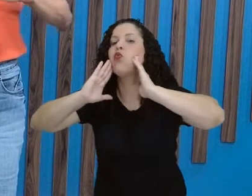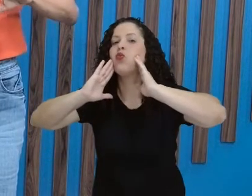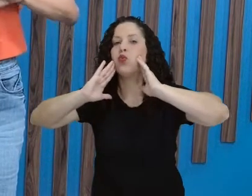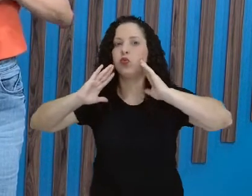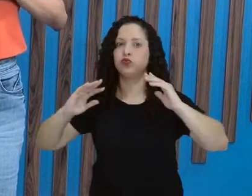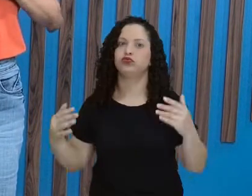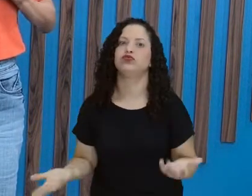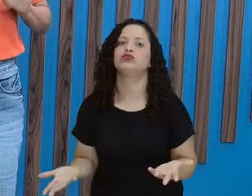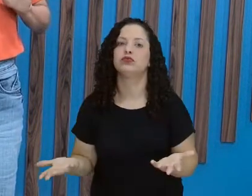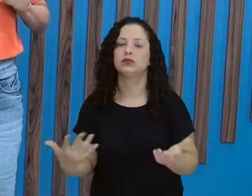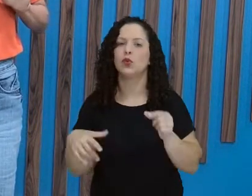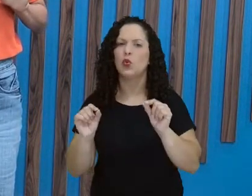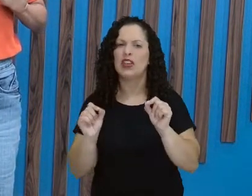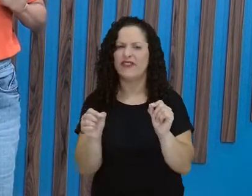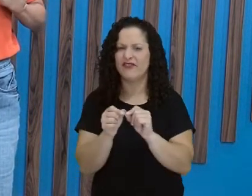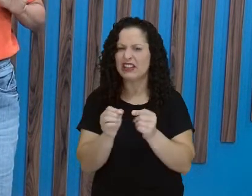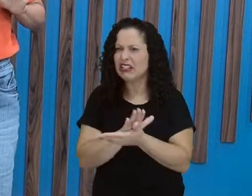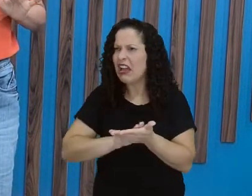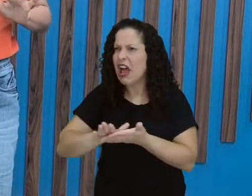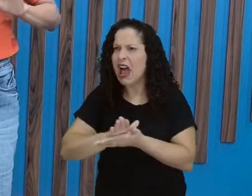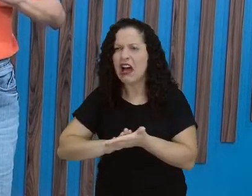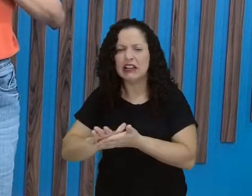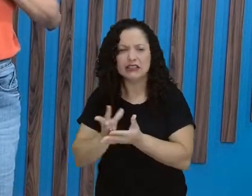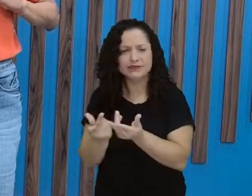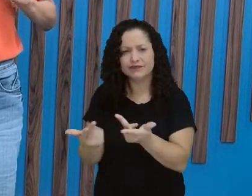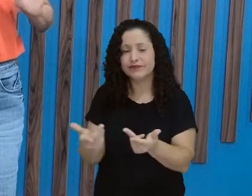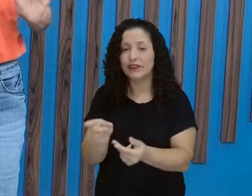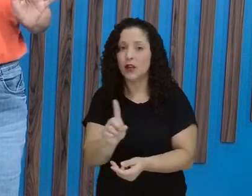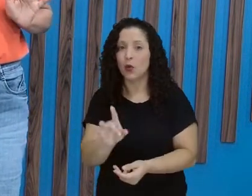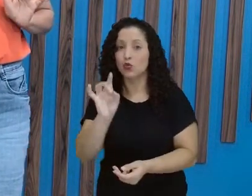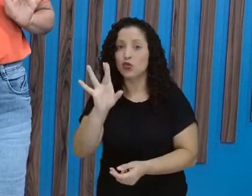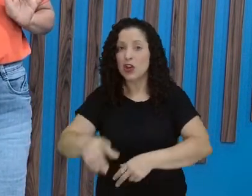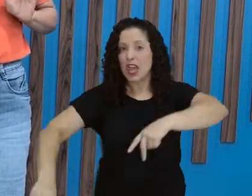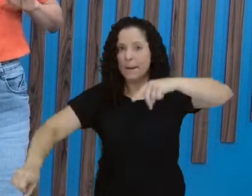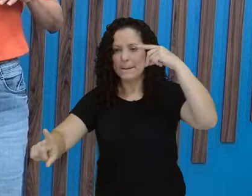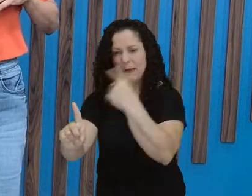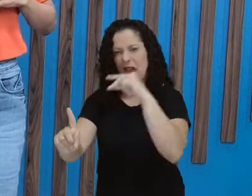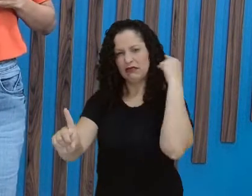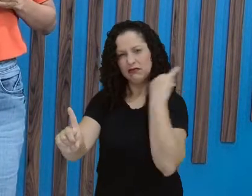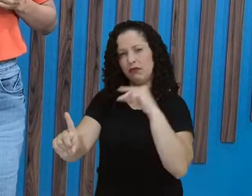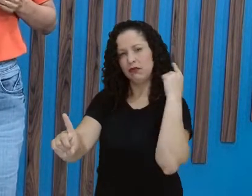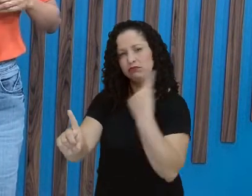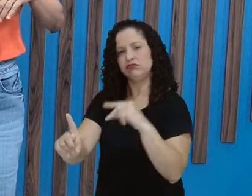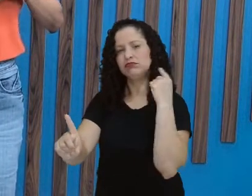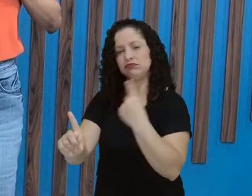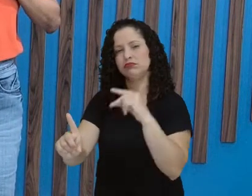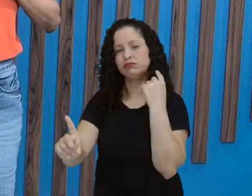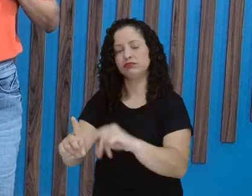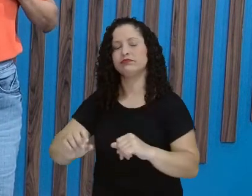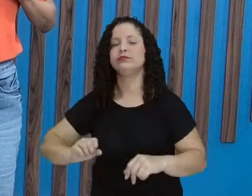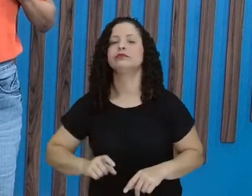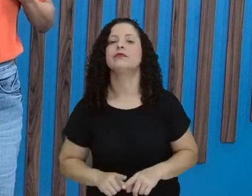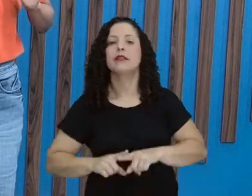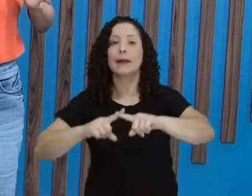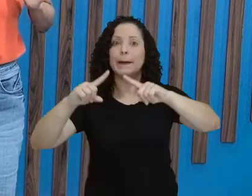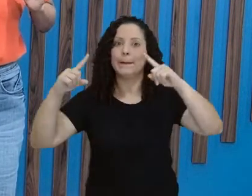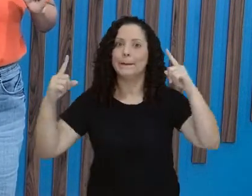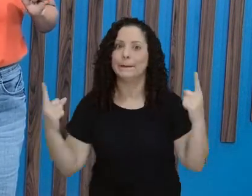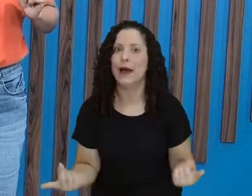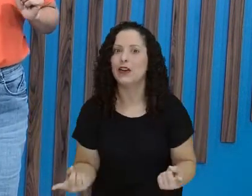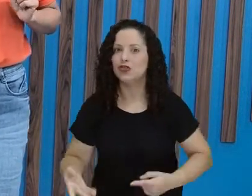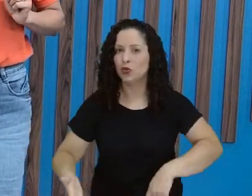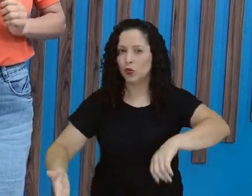lobo. Ele não ia fazer nada demais não, tá? Ele só ia surrar o lobo. Mas, na hora que ele bateu